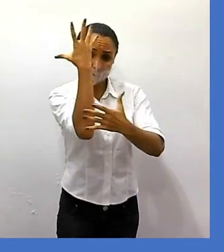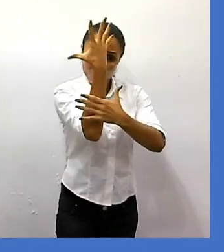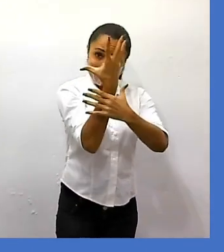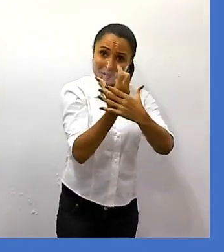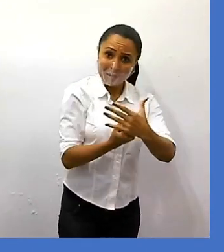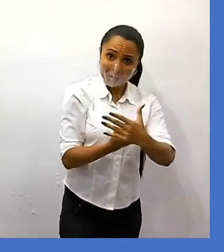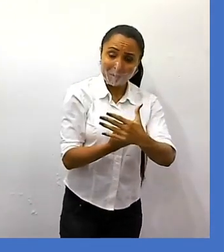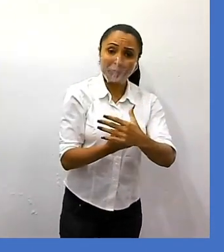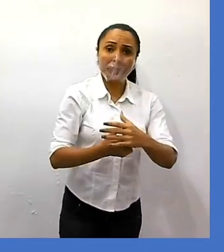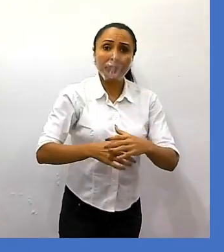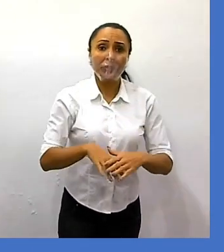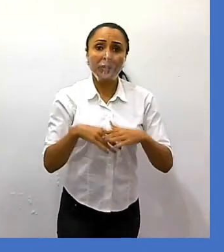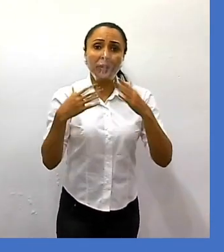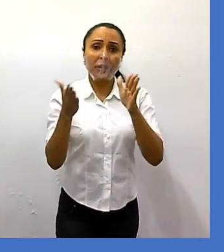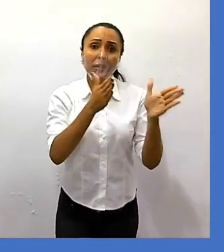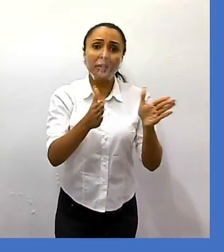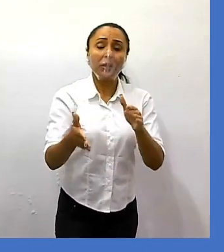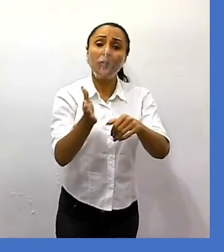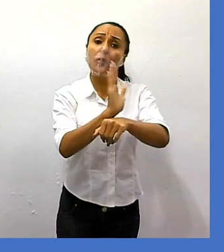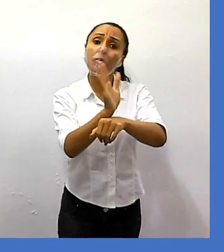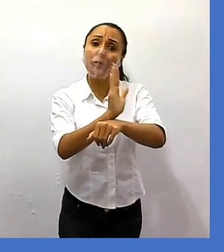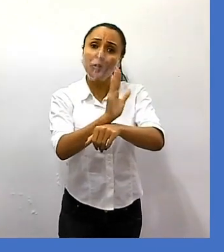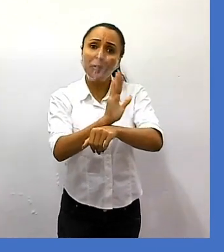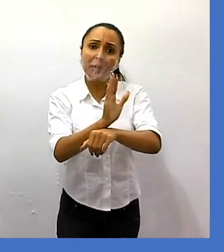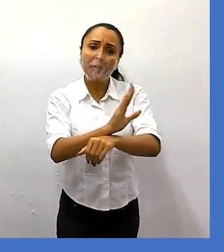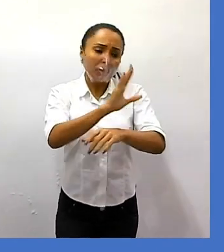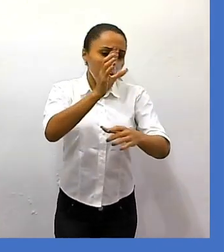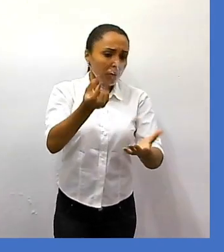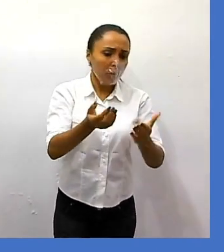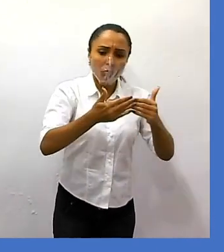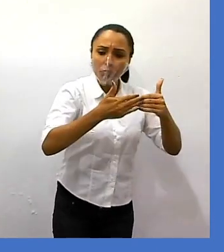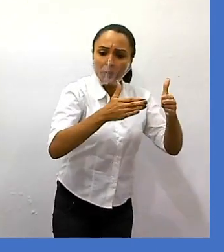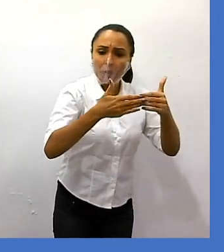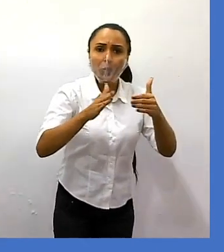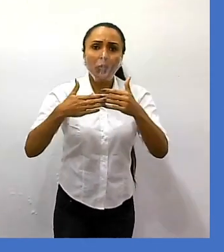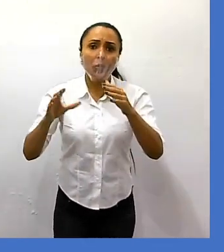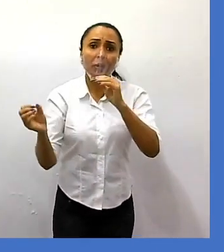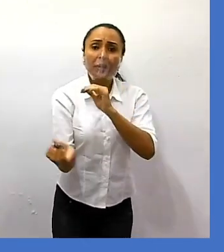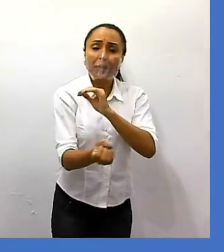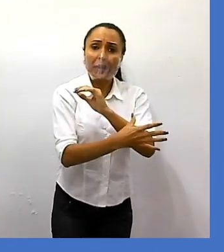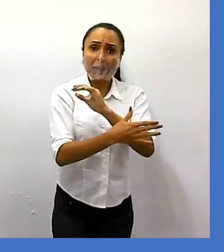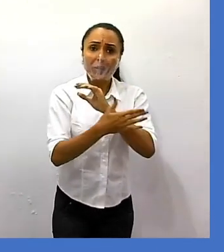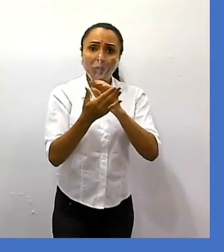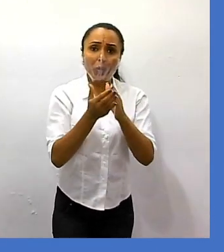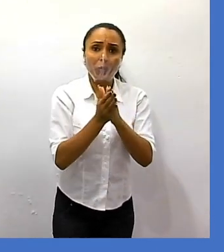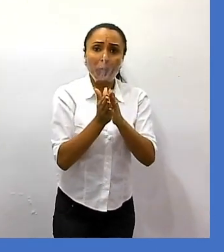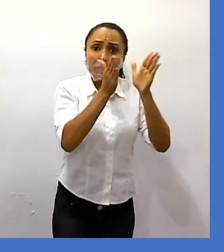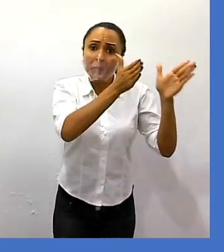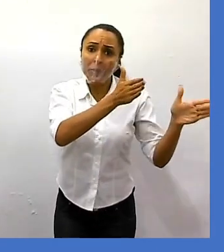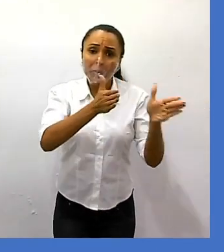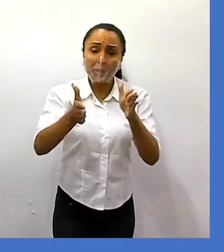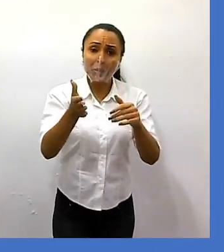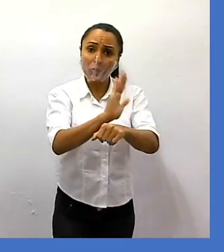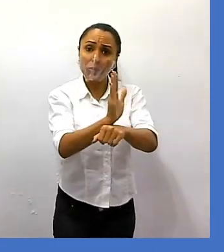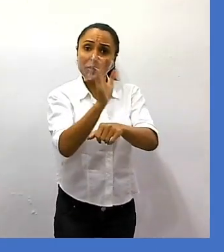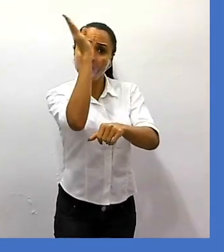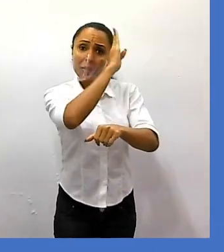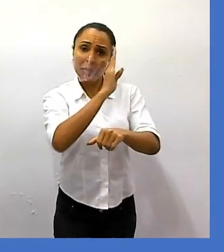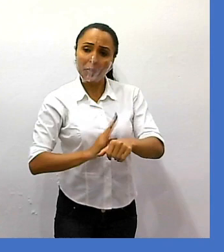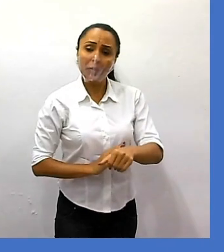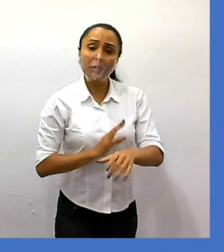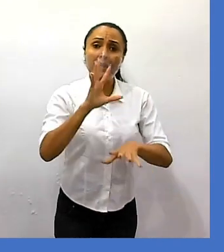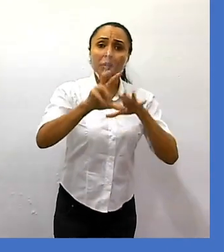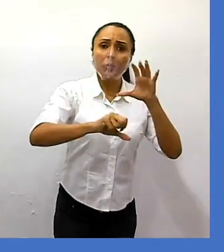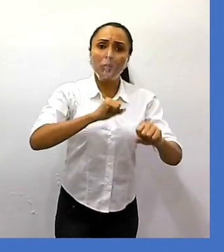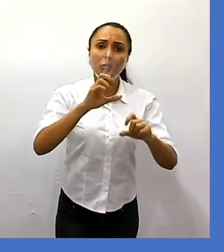esse filme, ele é considerado assim o filme que inaugura, né, essa nova tendência do cinema brasileiro buscar